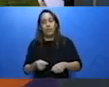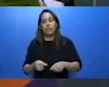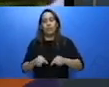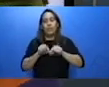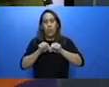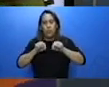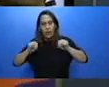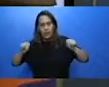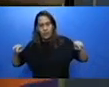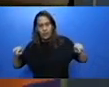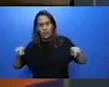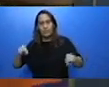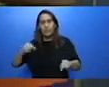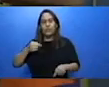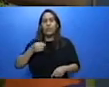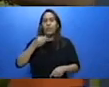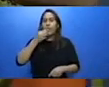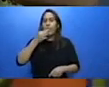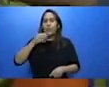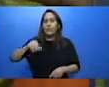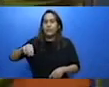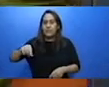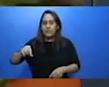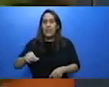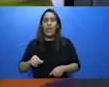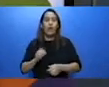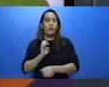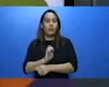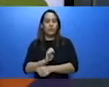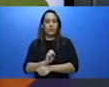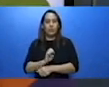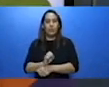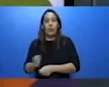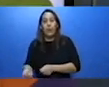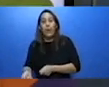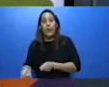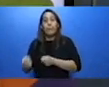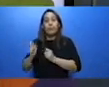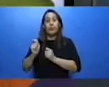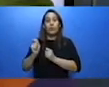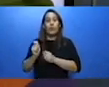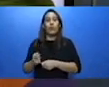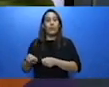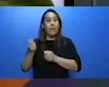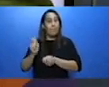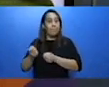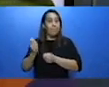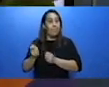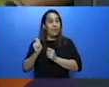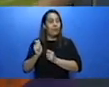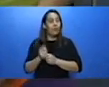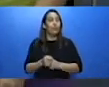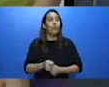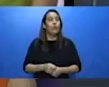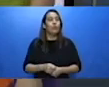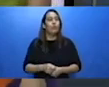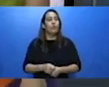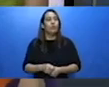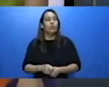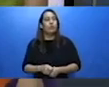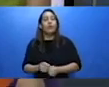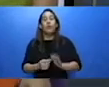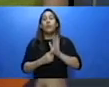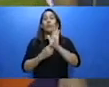jogou o sal, esperou um pouquinho e pescou o gelo, não foi isso? E aí nós tivemos